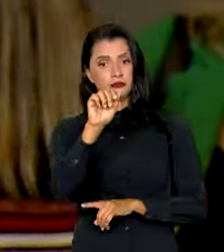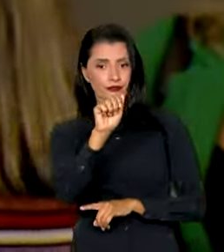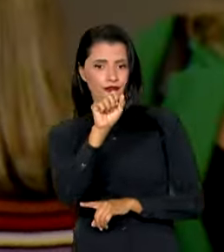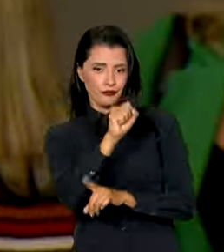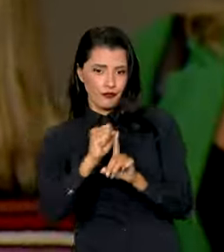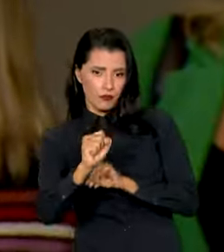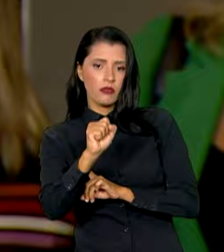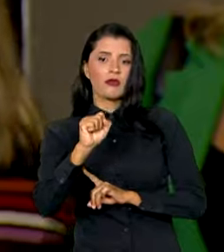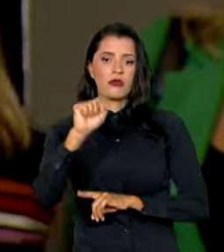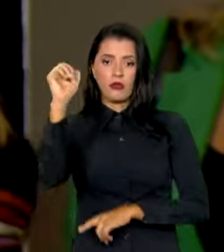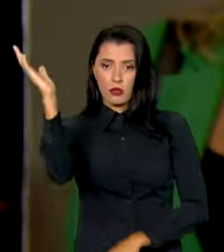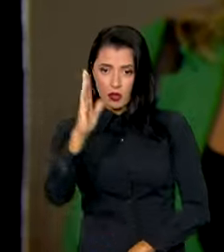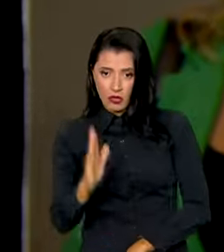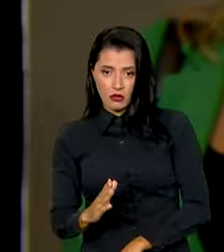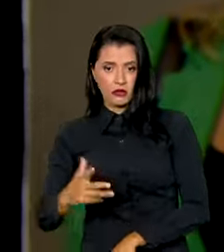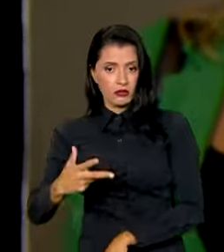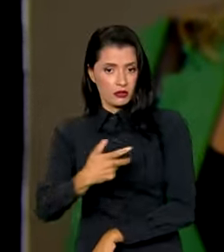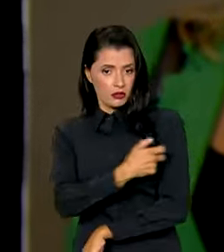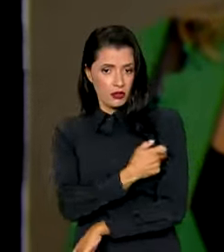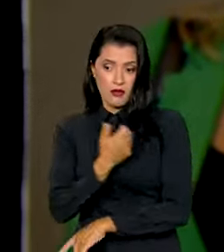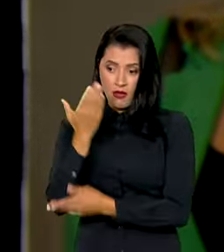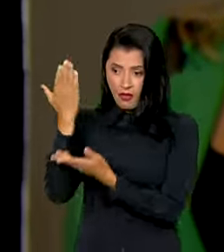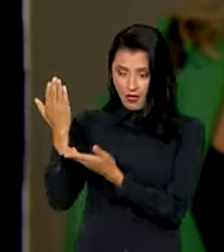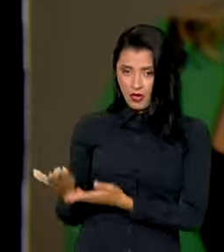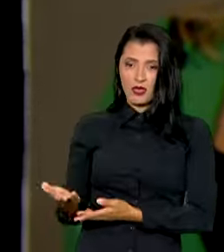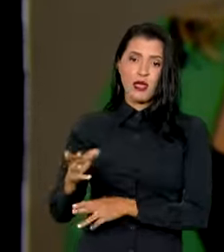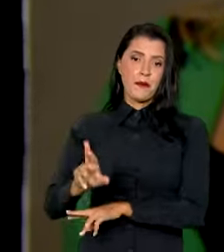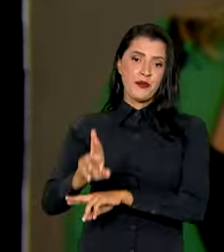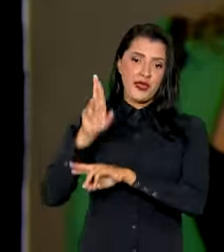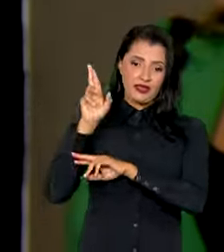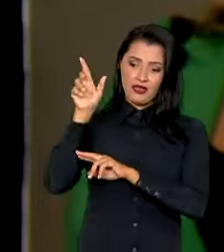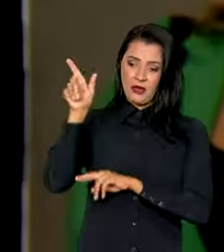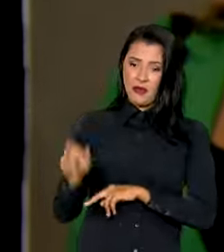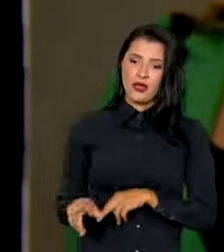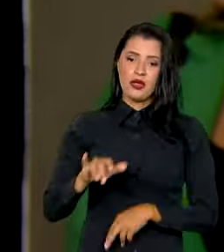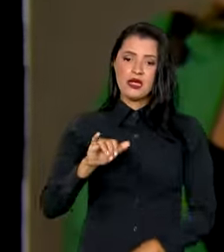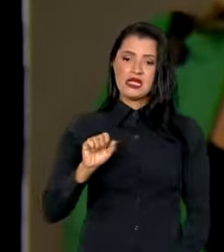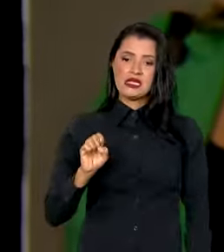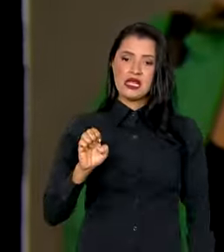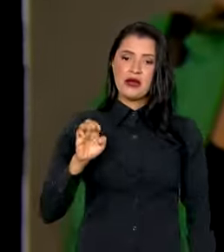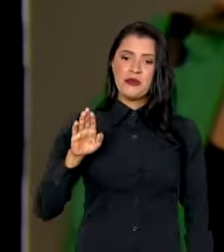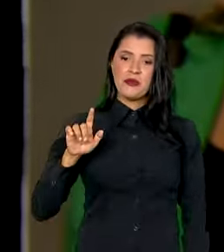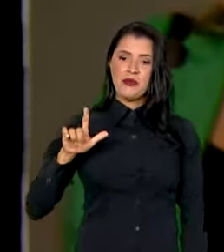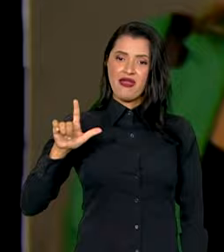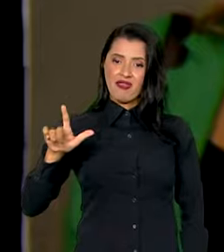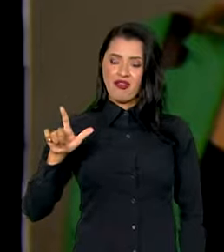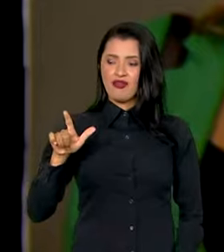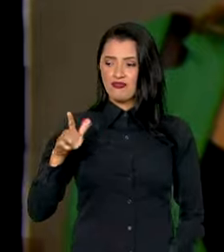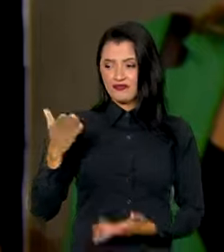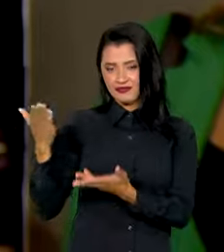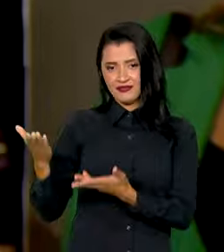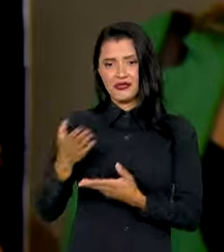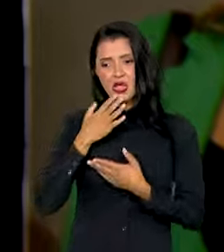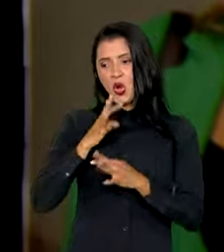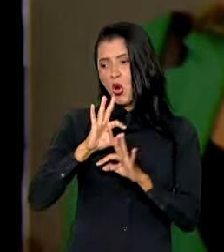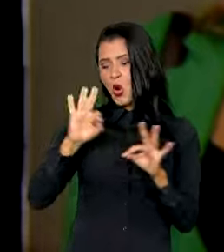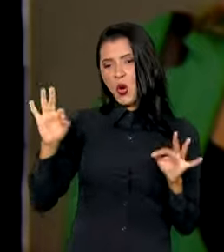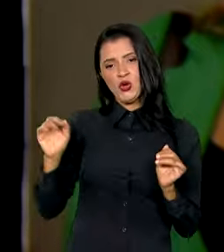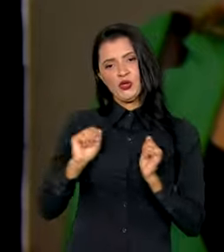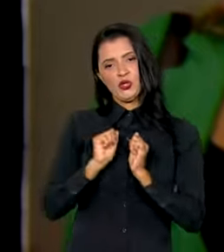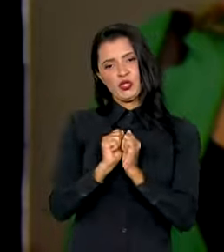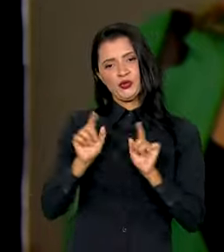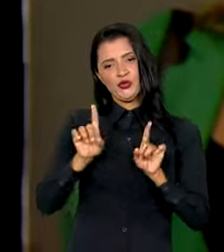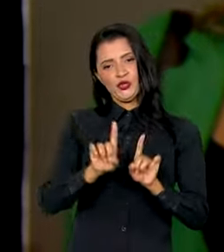de Imunização, aqui representada pela Isabel Balalai, muito bom estarmos juntas. E também eu